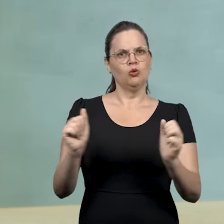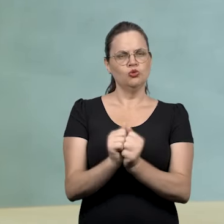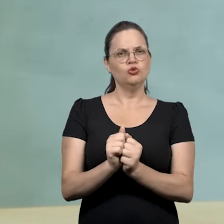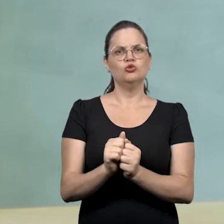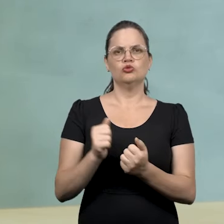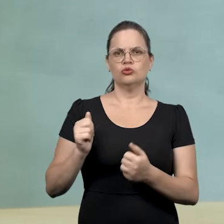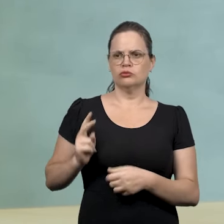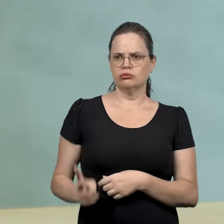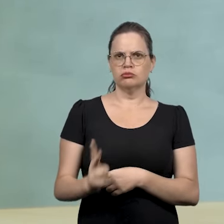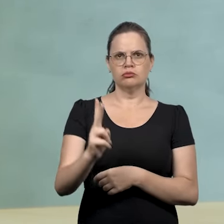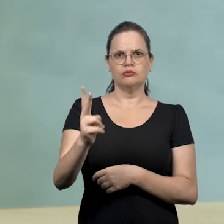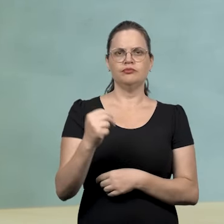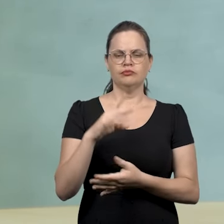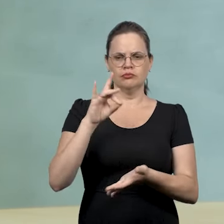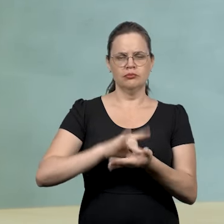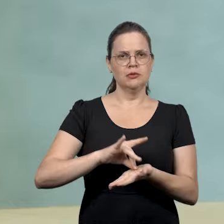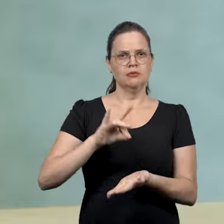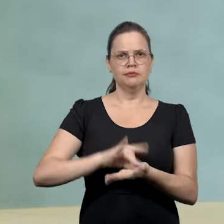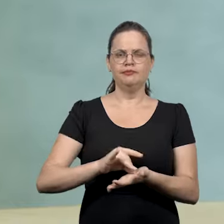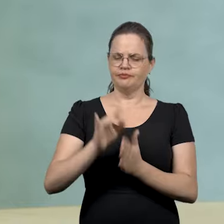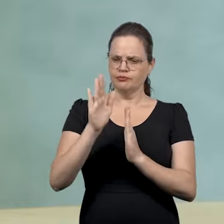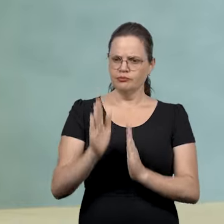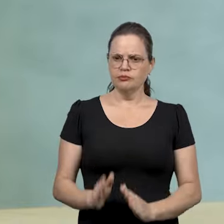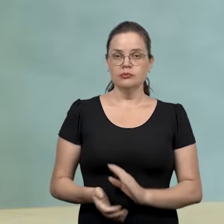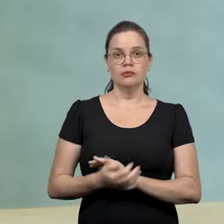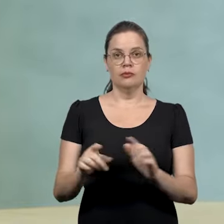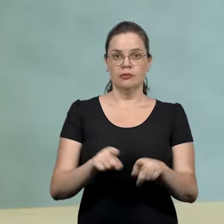a sinceridade e a lealdade